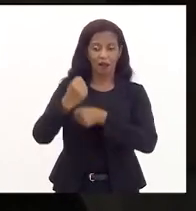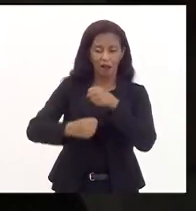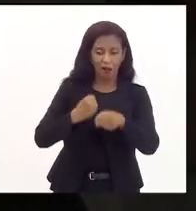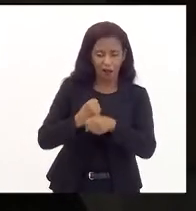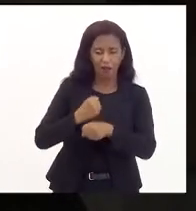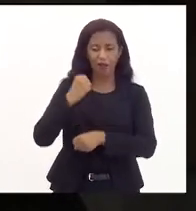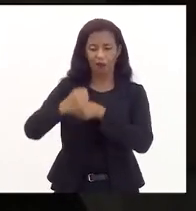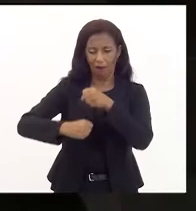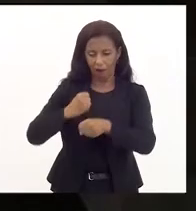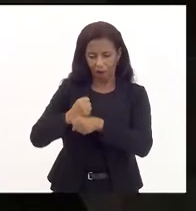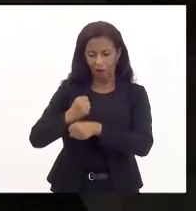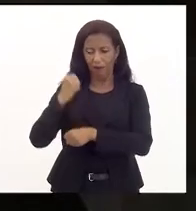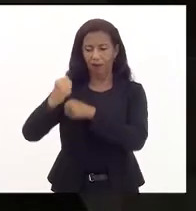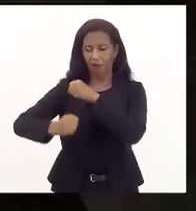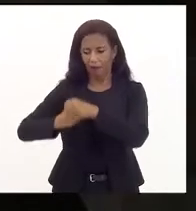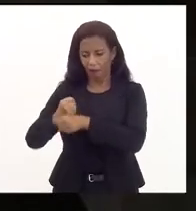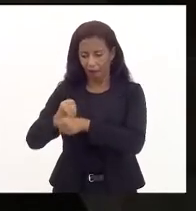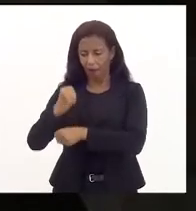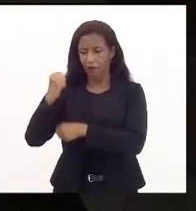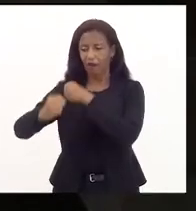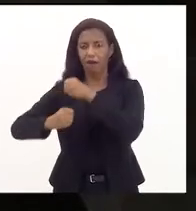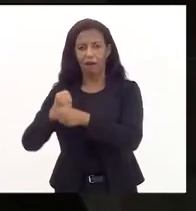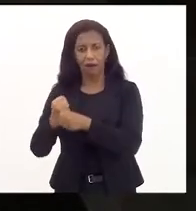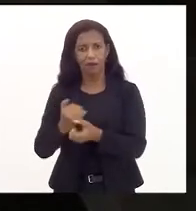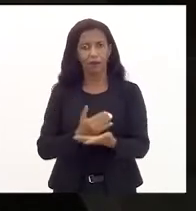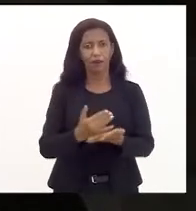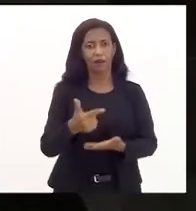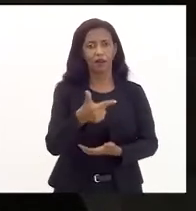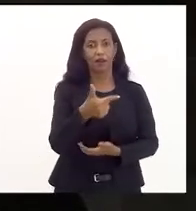a partir de 22,